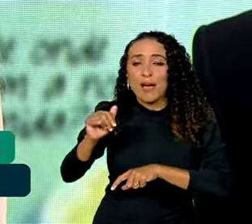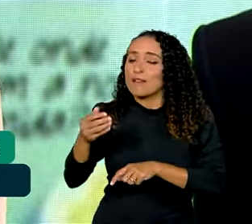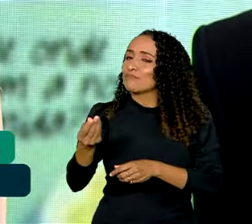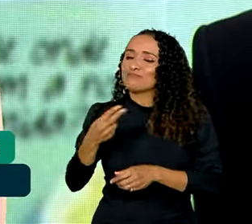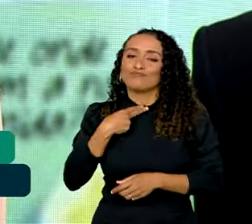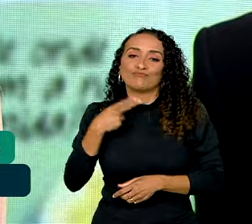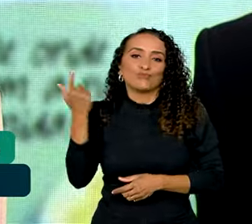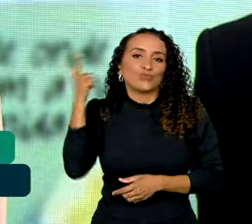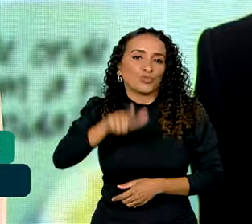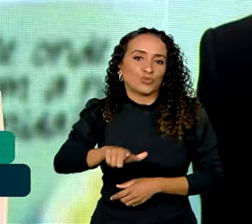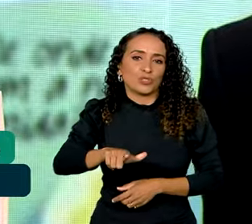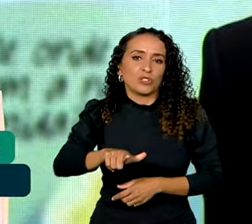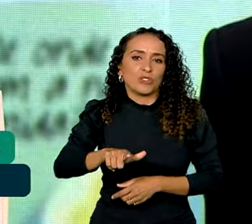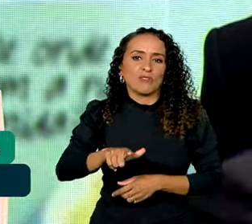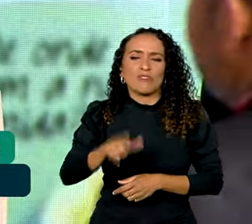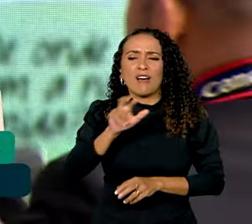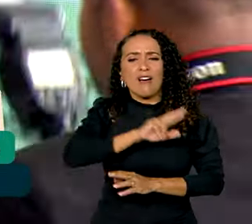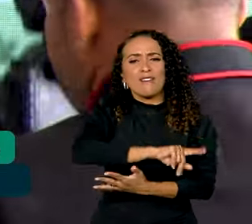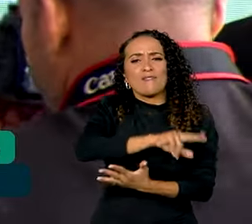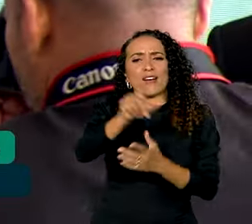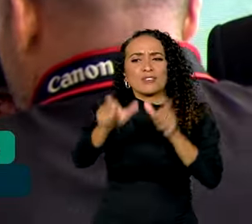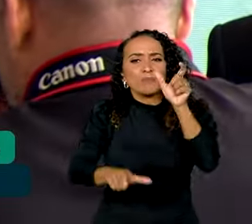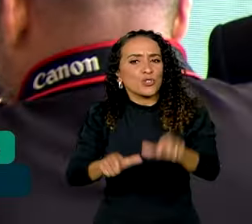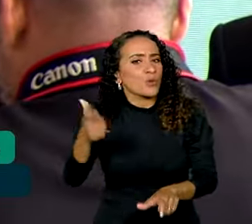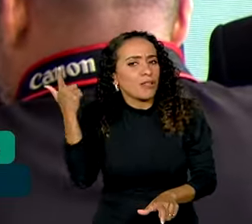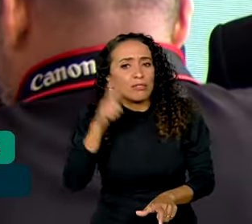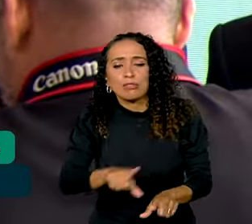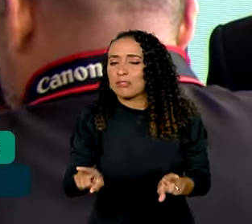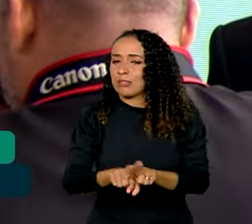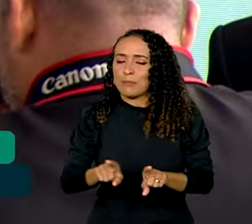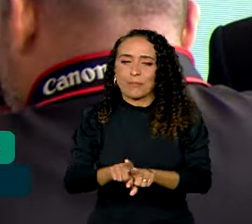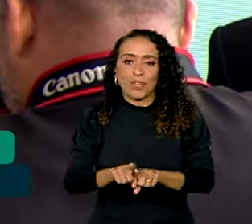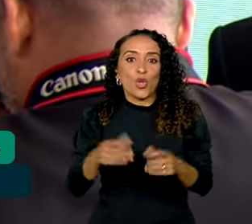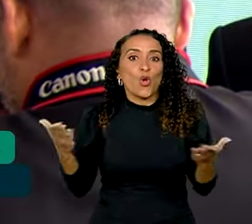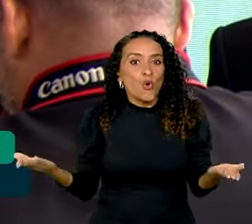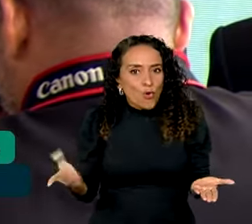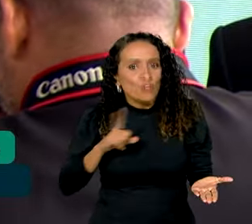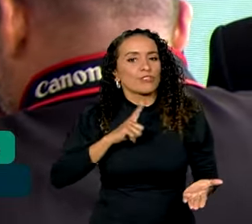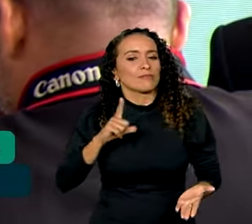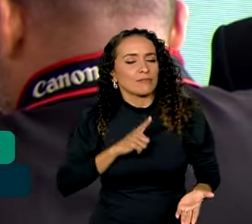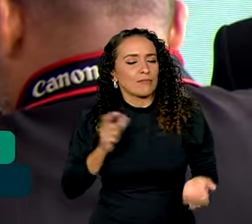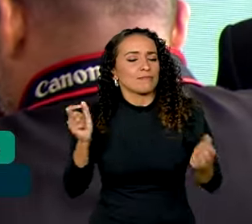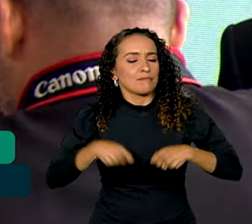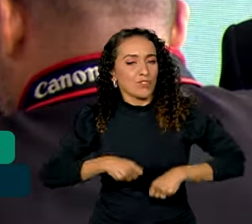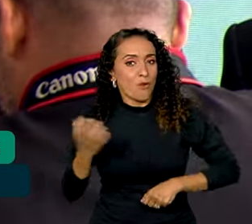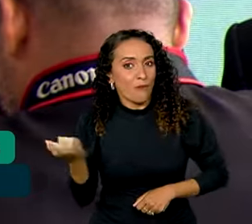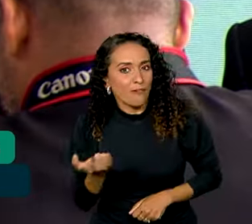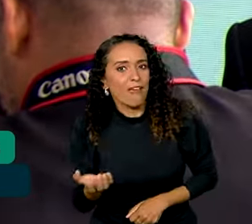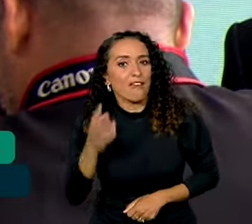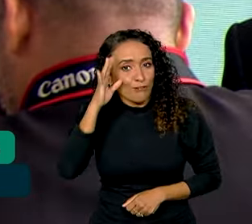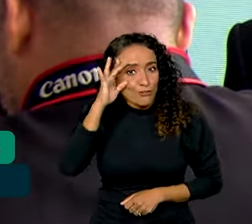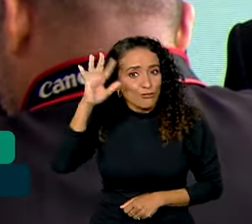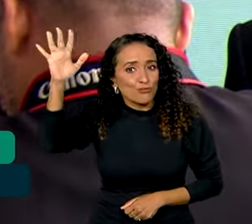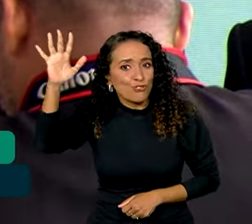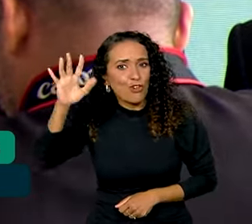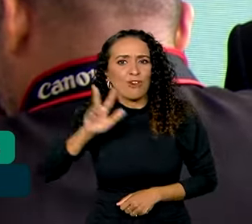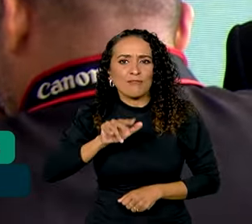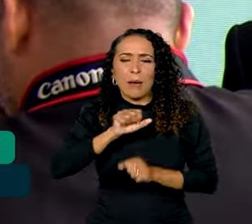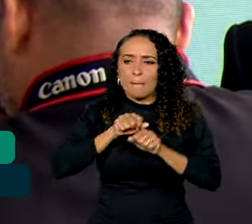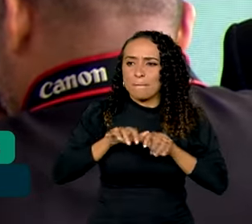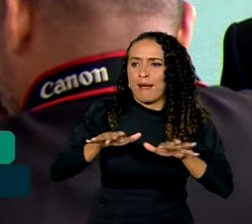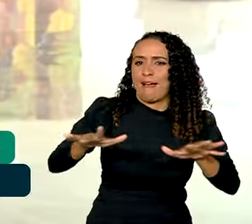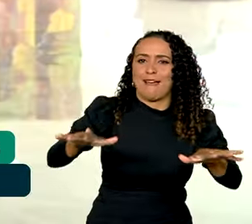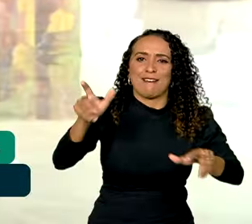ter, são sonhos que muitas pessoas não puderam ter e que hoje eu tenho e que eu quero que esses sonhos sejam para muitas